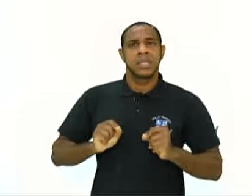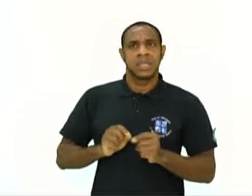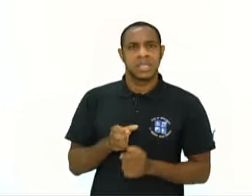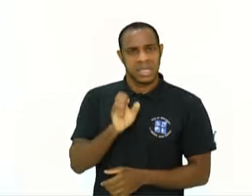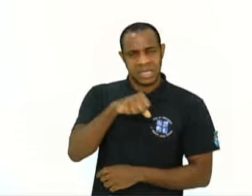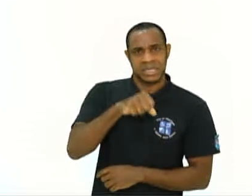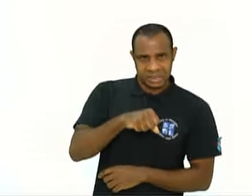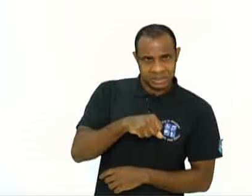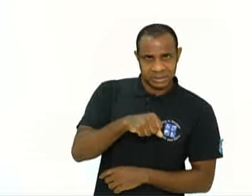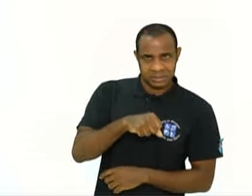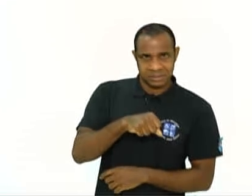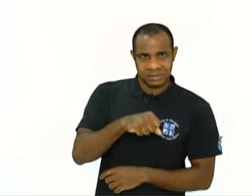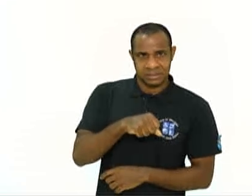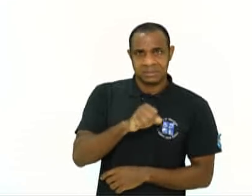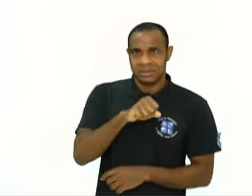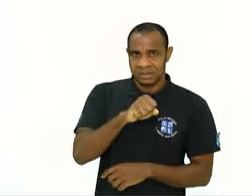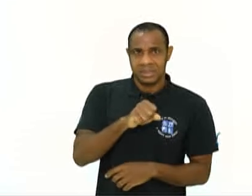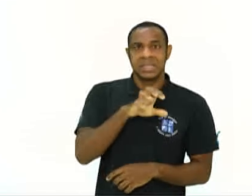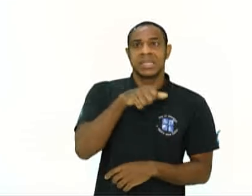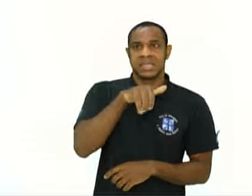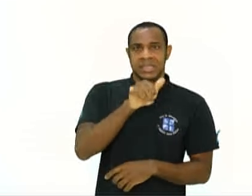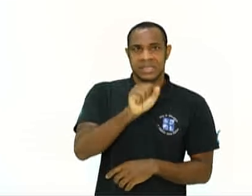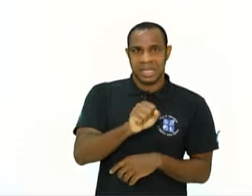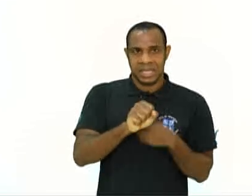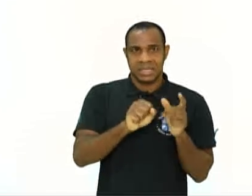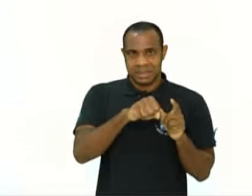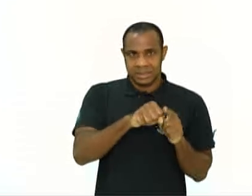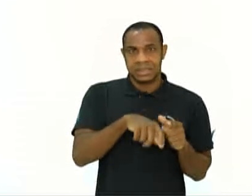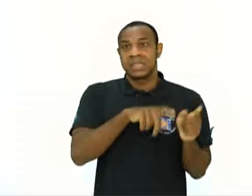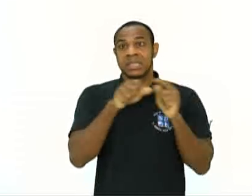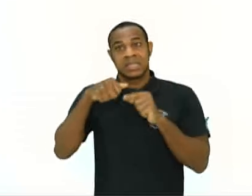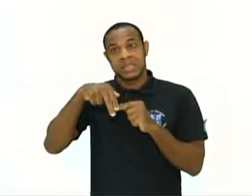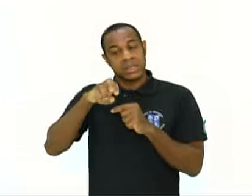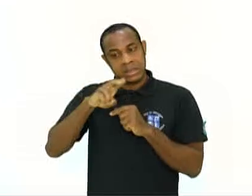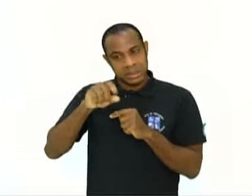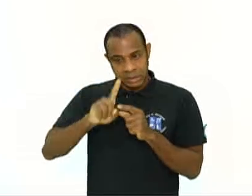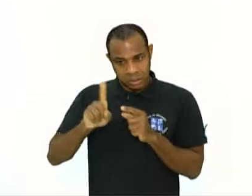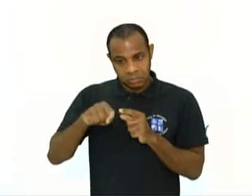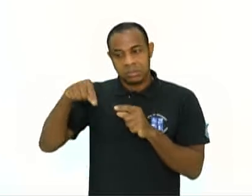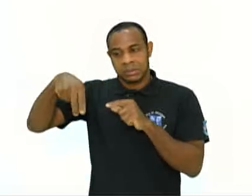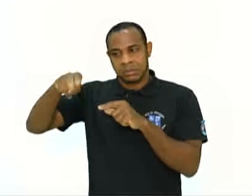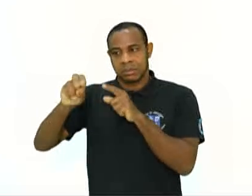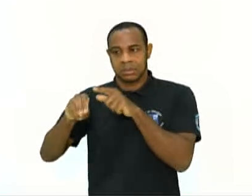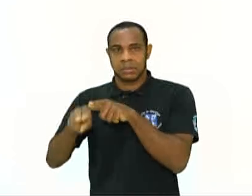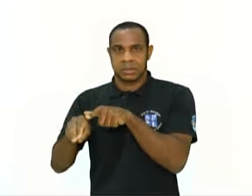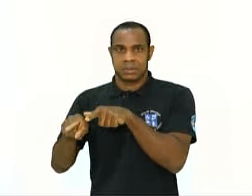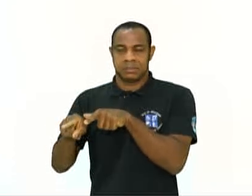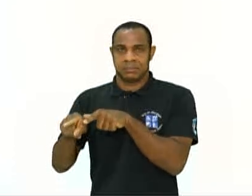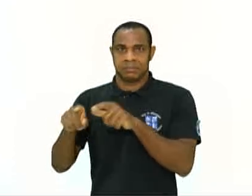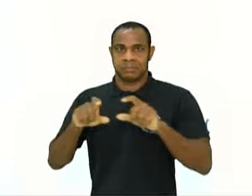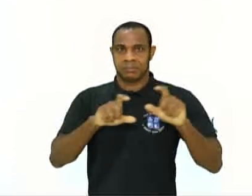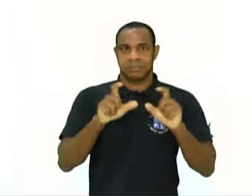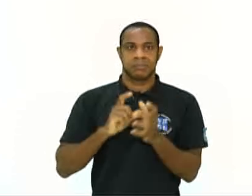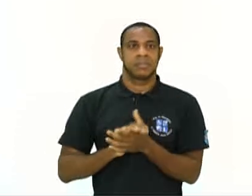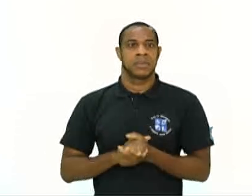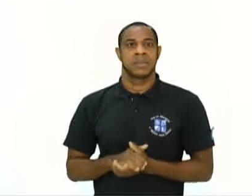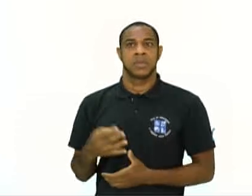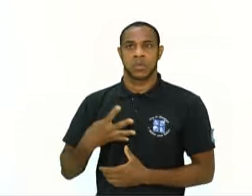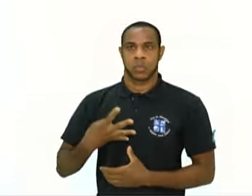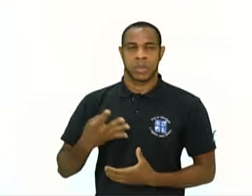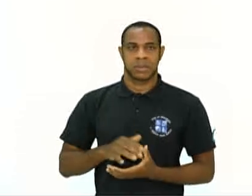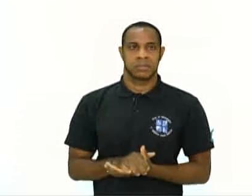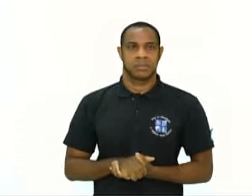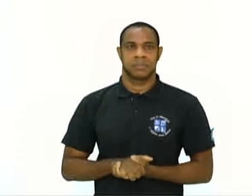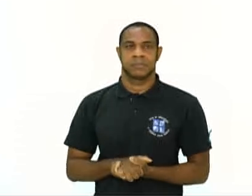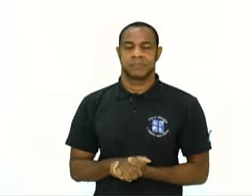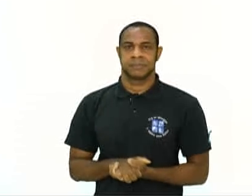sim, você vai responder yes, they will. Se você acha que não, no, they won't. Number 4. According to the